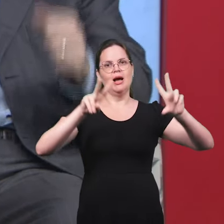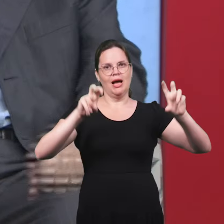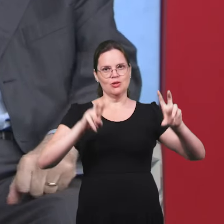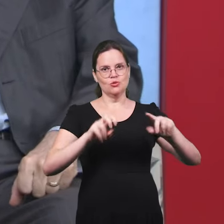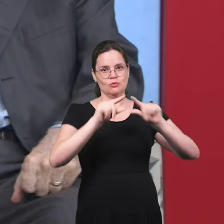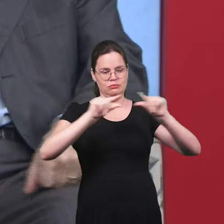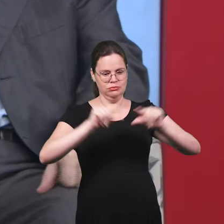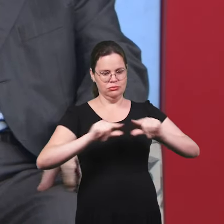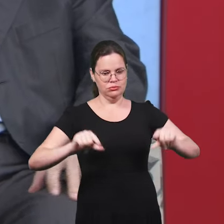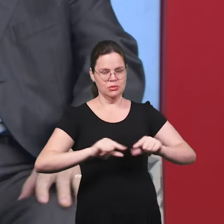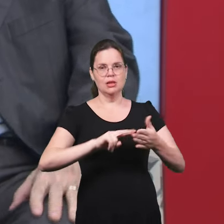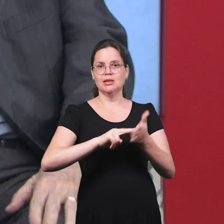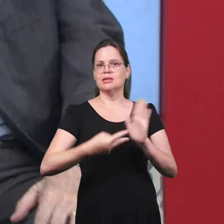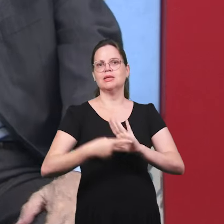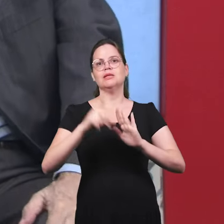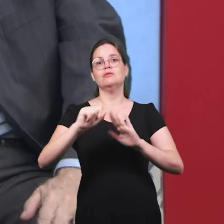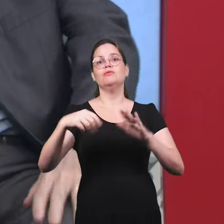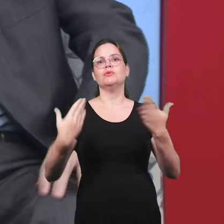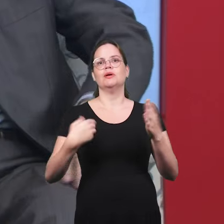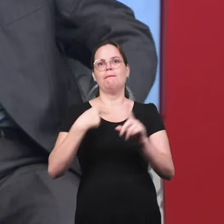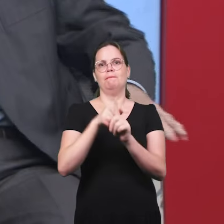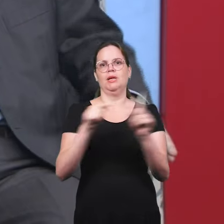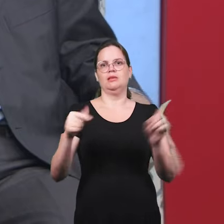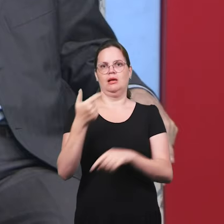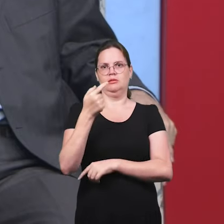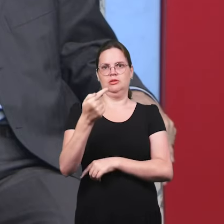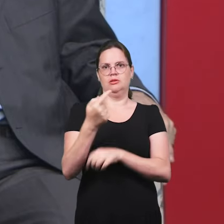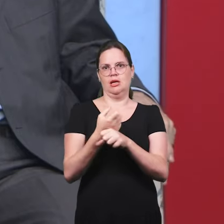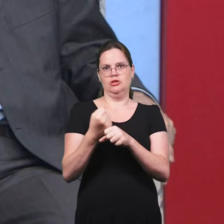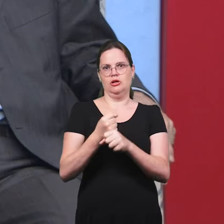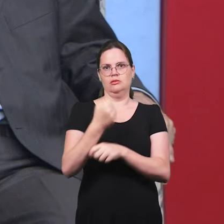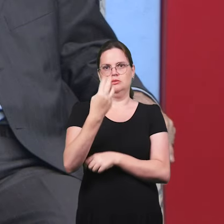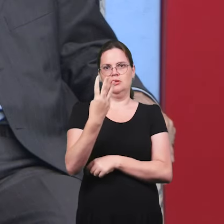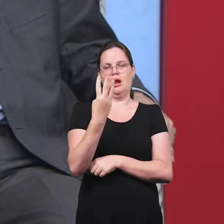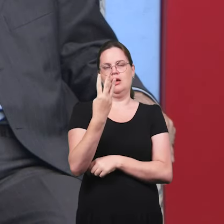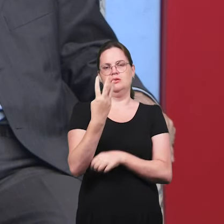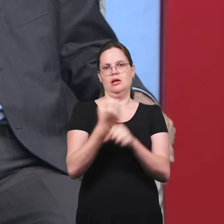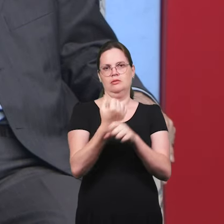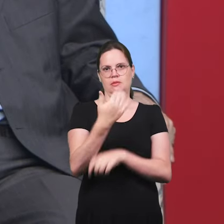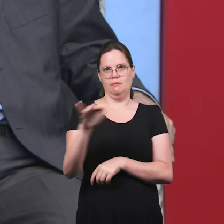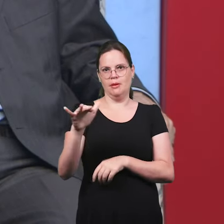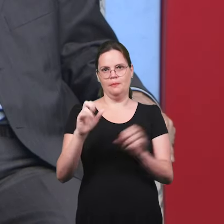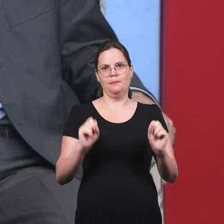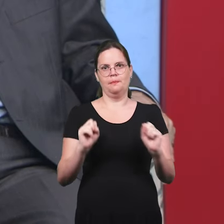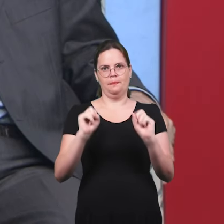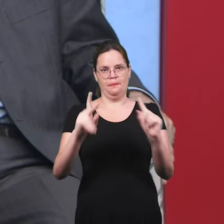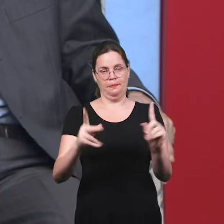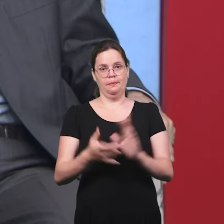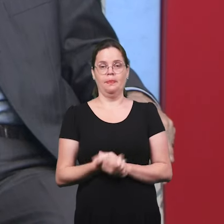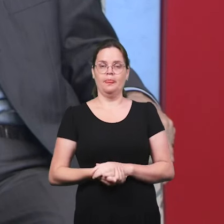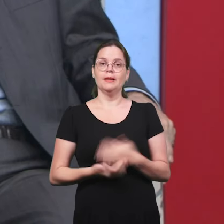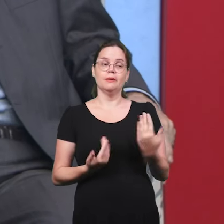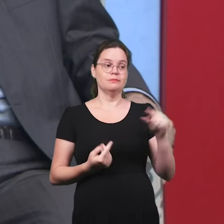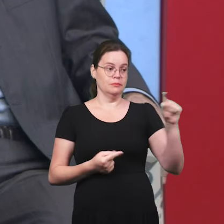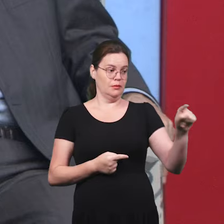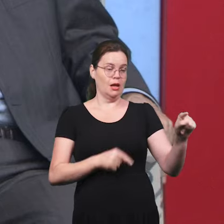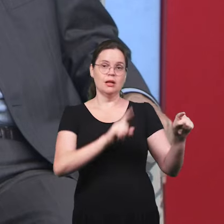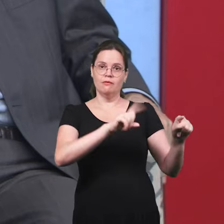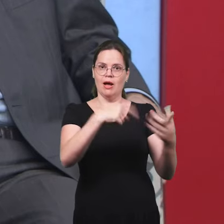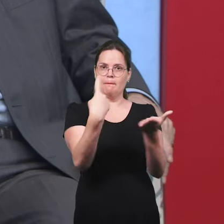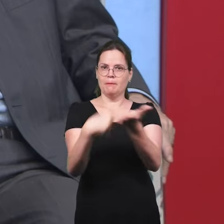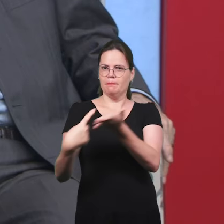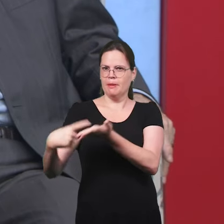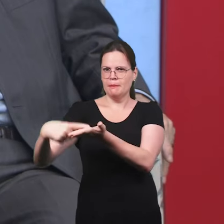dos 7 anos. E ele firmará um concerto com muitos por 1 semana. Quem